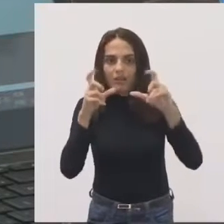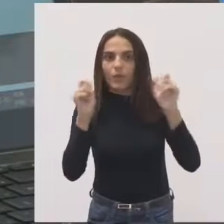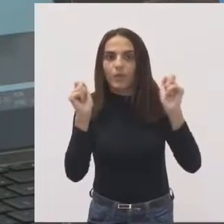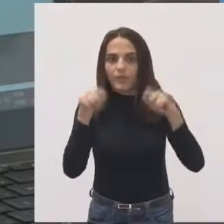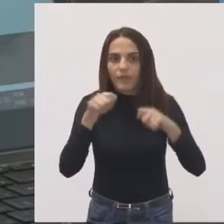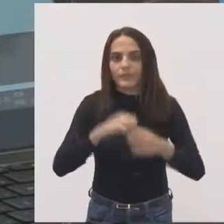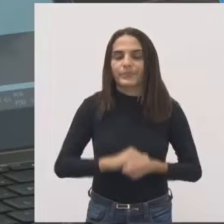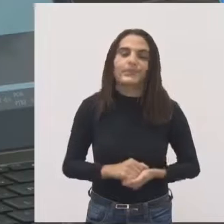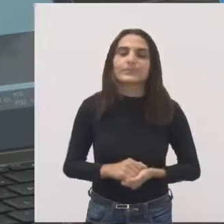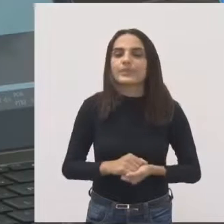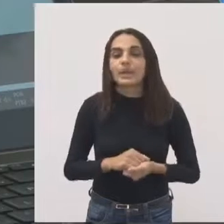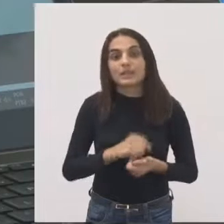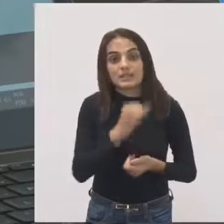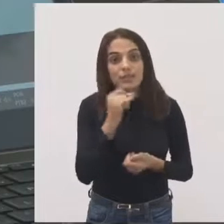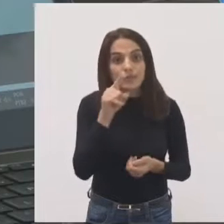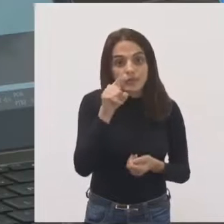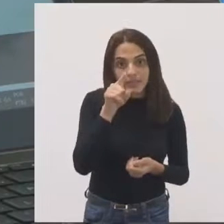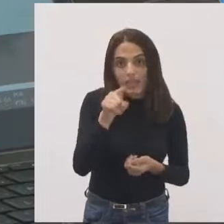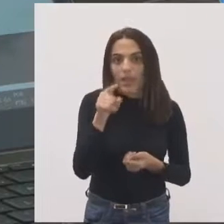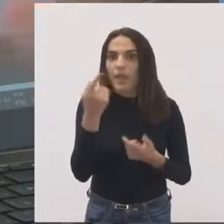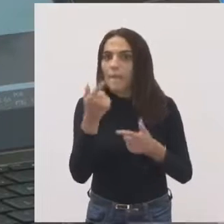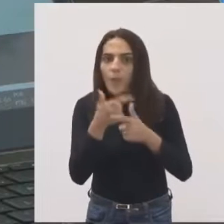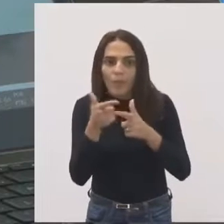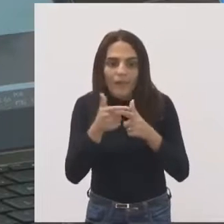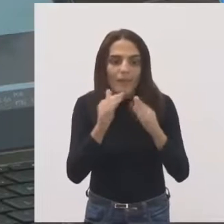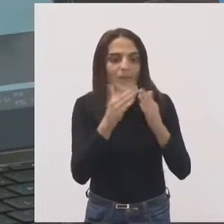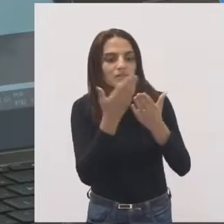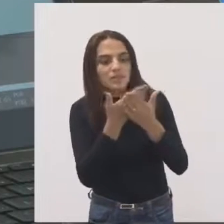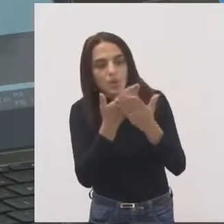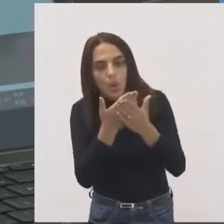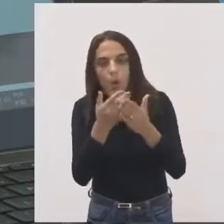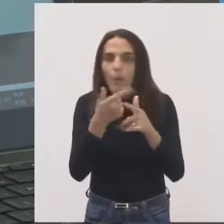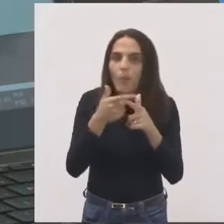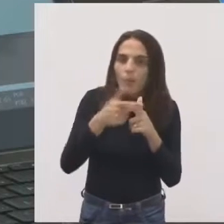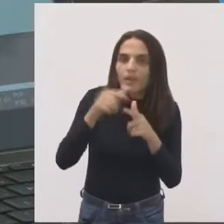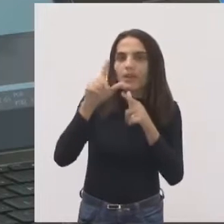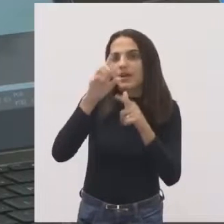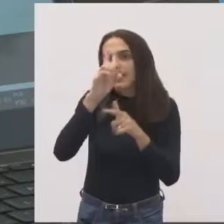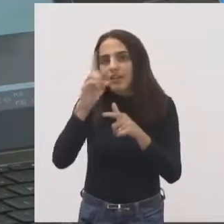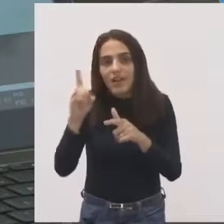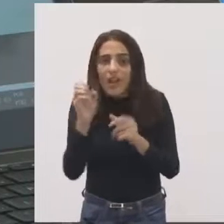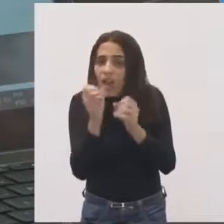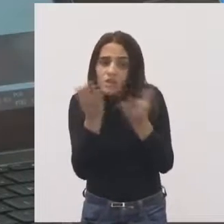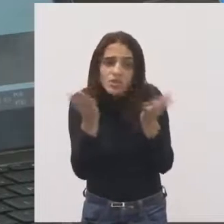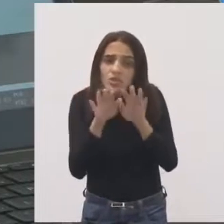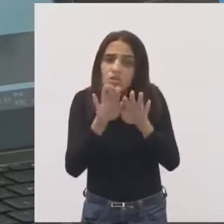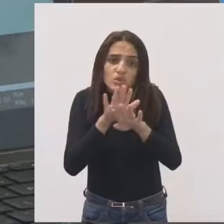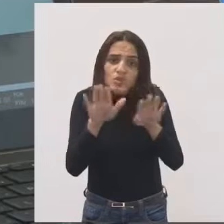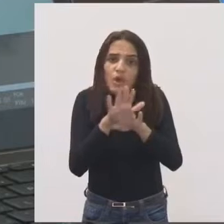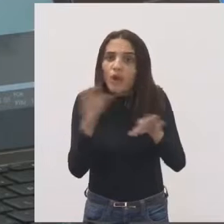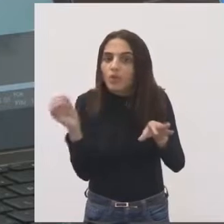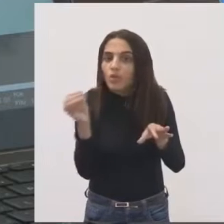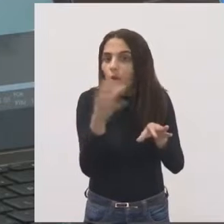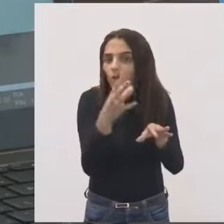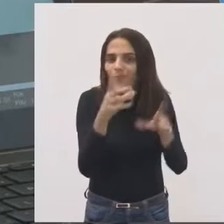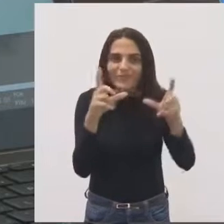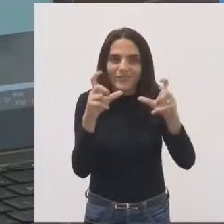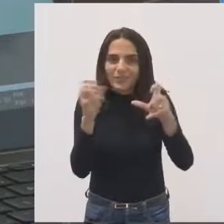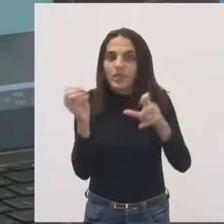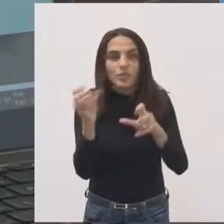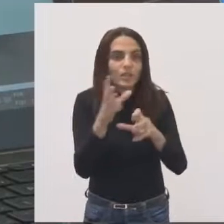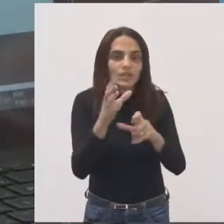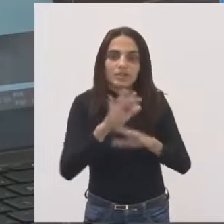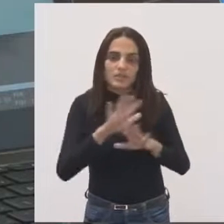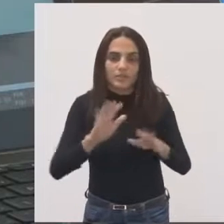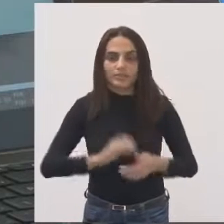lado, que tava com esse problema na sua escola ou na sua diretoria, enfim, era só atualizar o Fotos, tá bom? Então... Enfim,